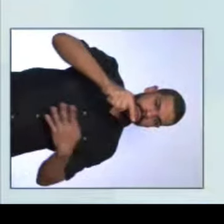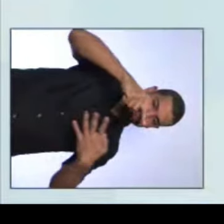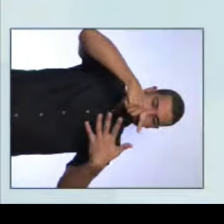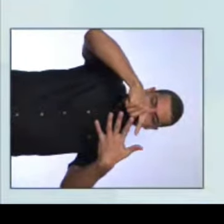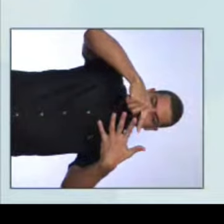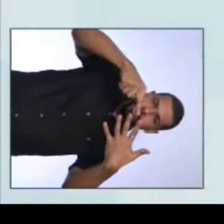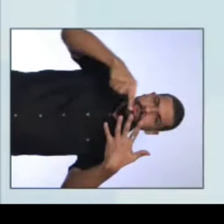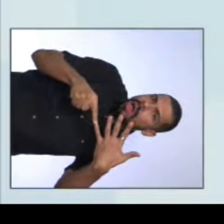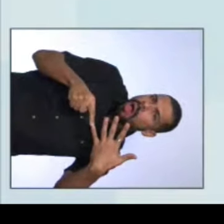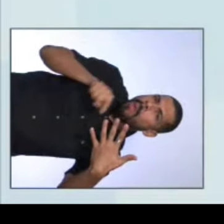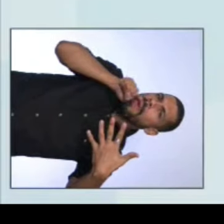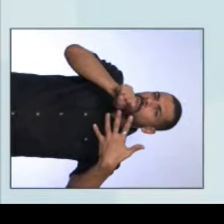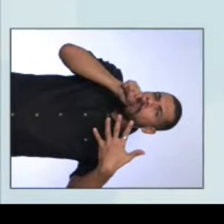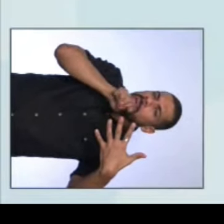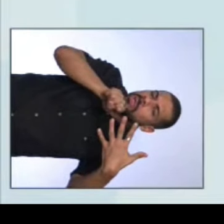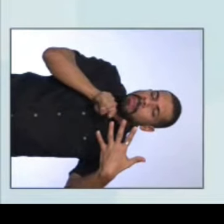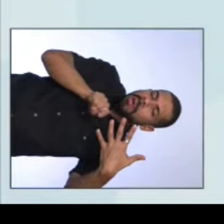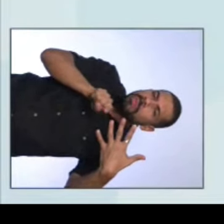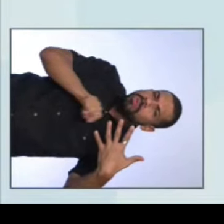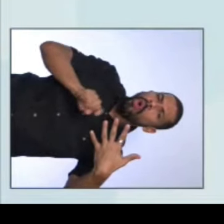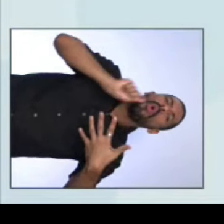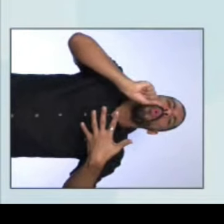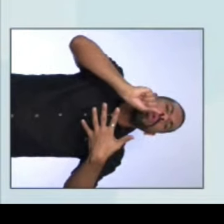cinco perguntinhas. O que,